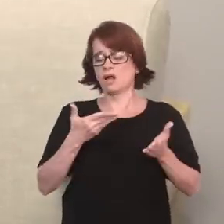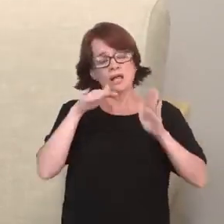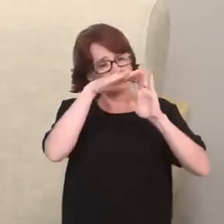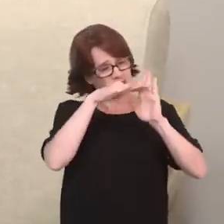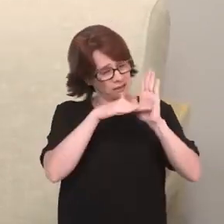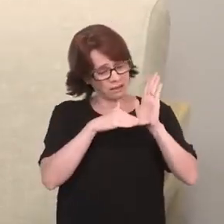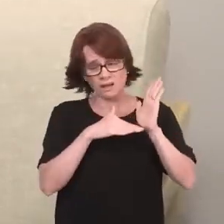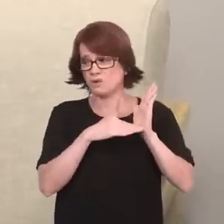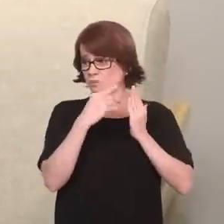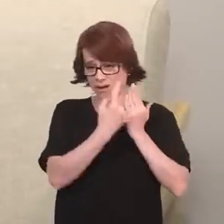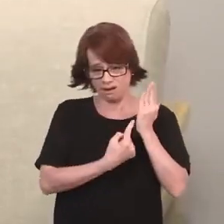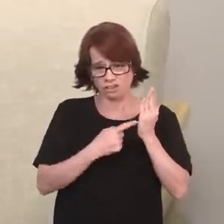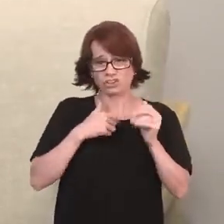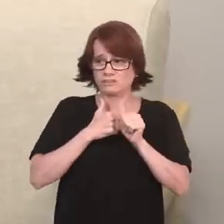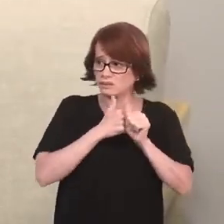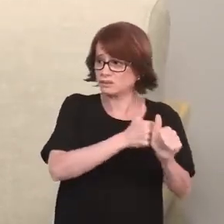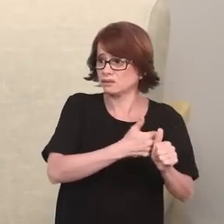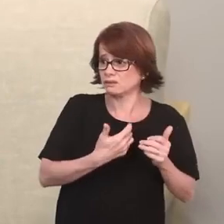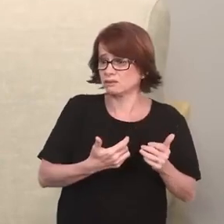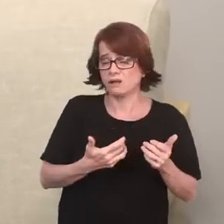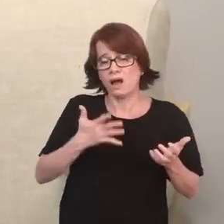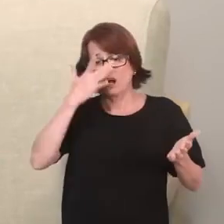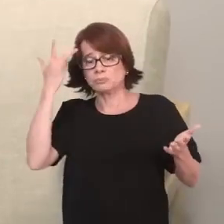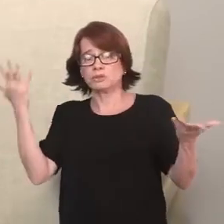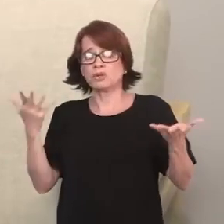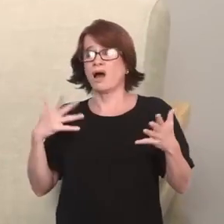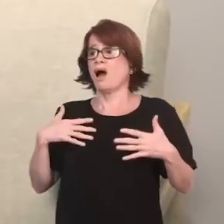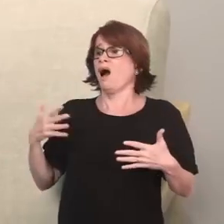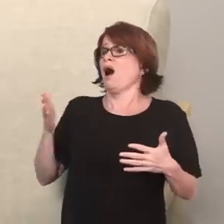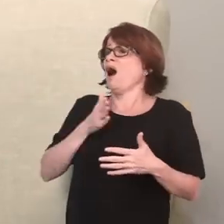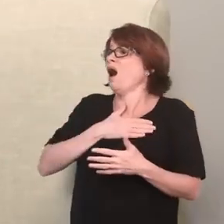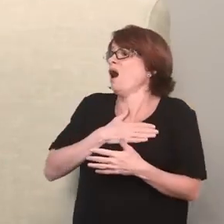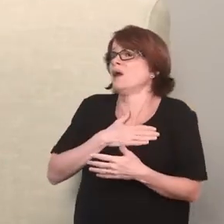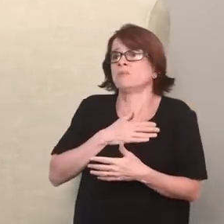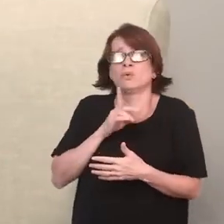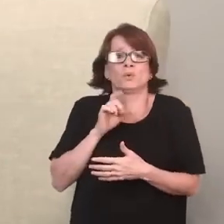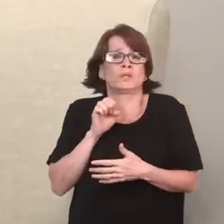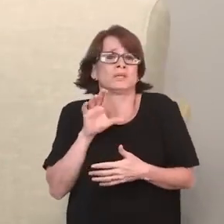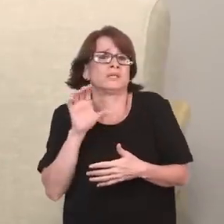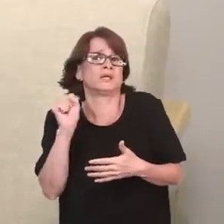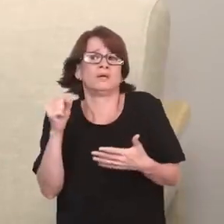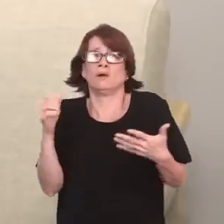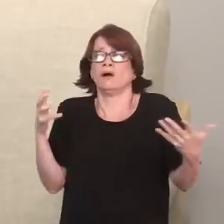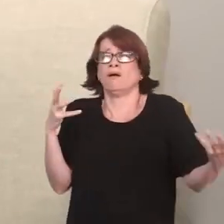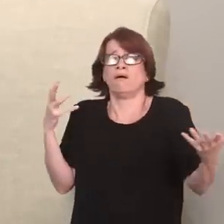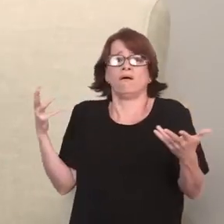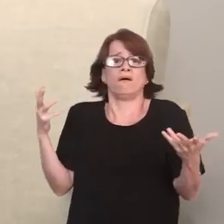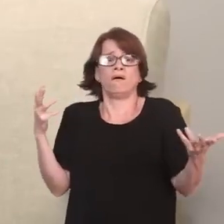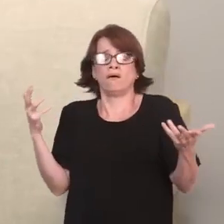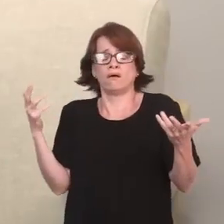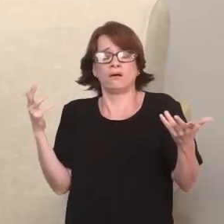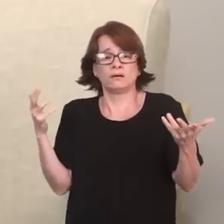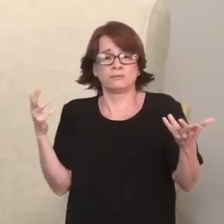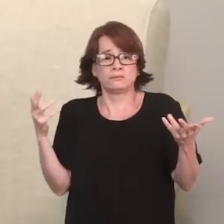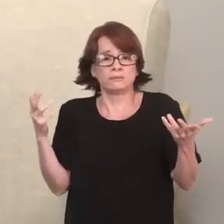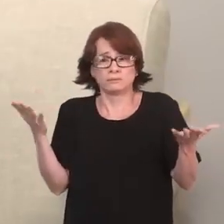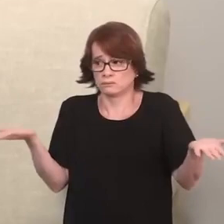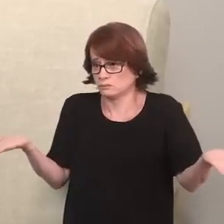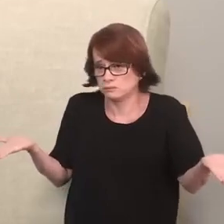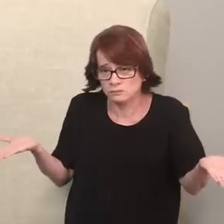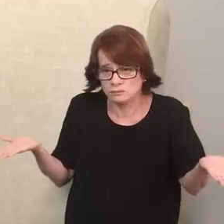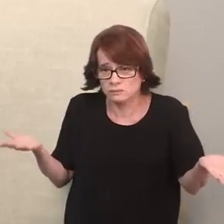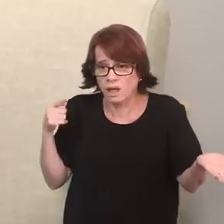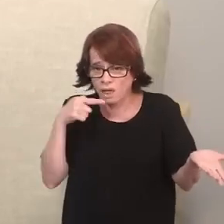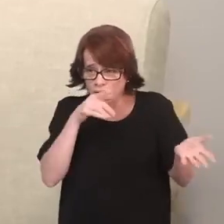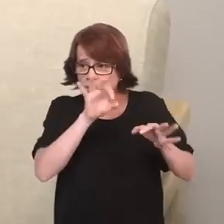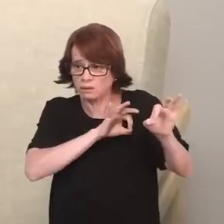muito surpresas. Ai meu Deus, não. Ai meu Deus. E outra coisa, ai mas Lula, cuidado, assim você vai destruir a